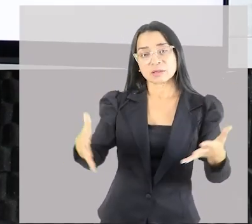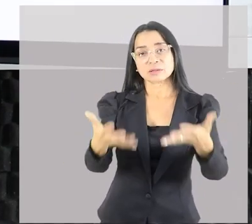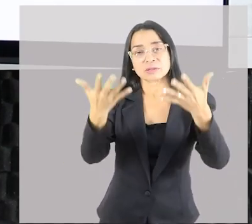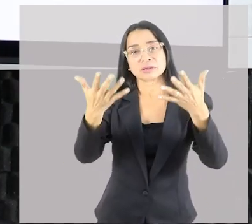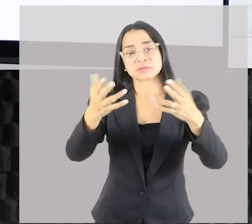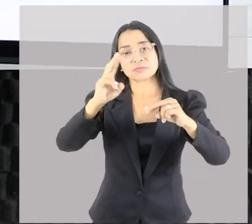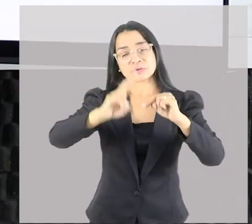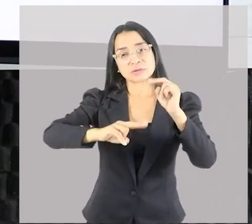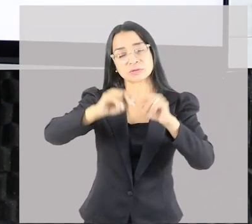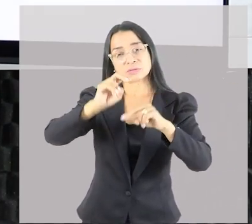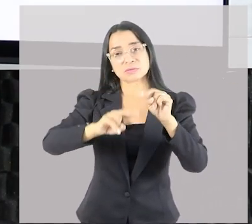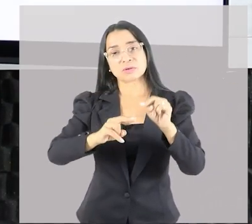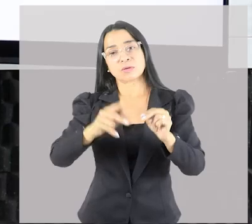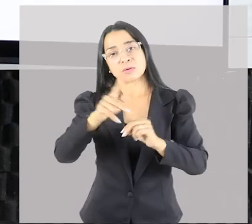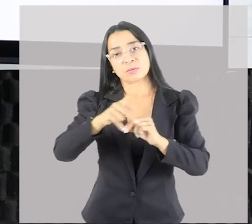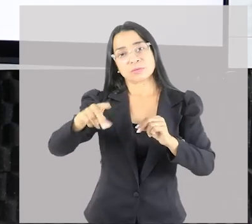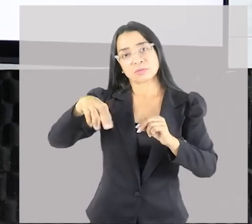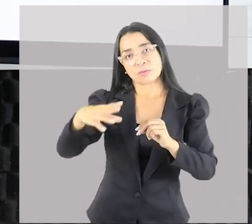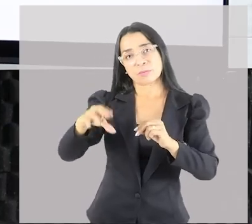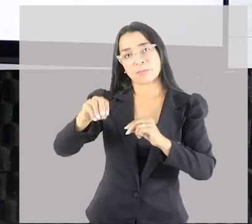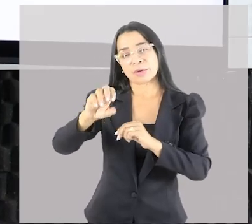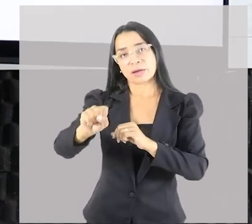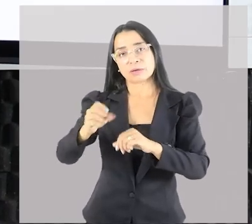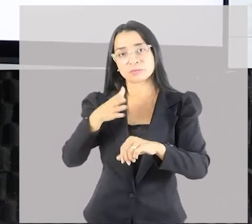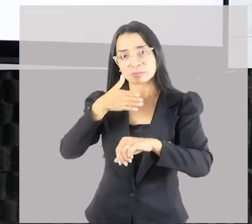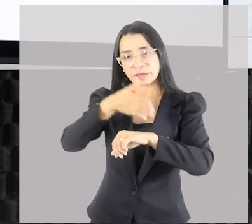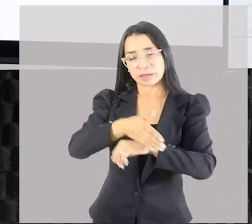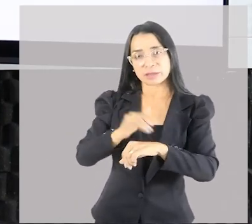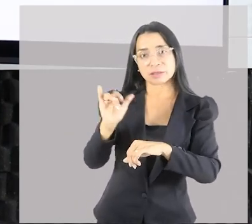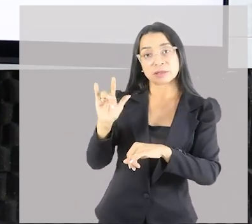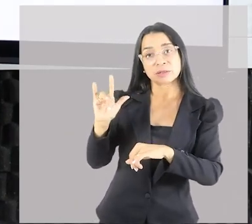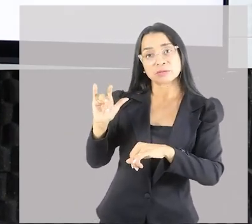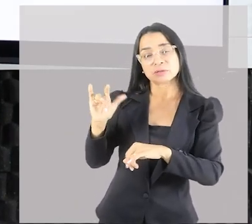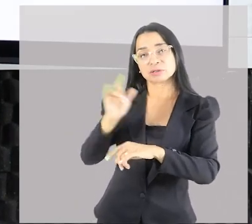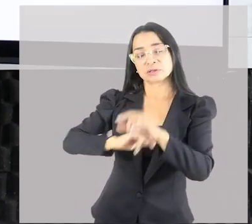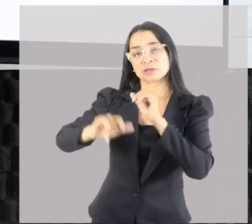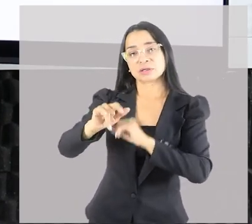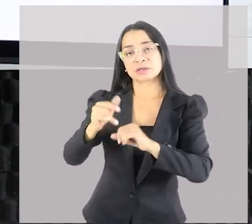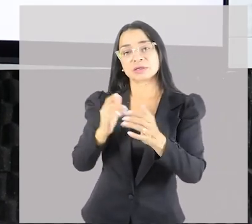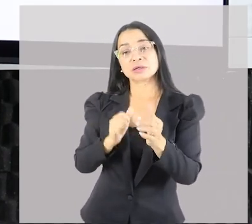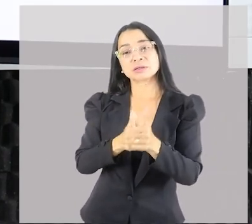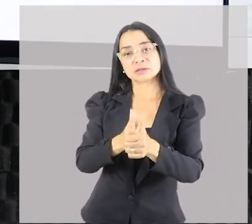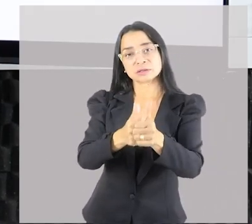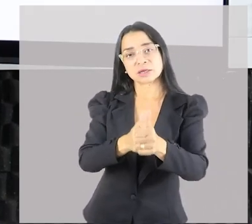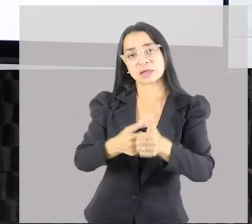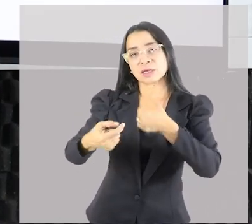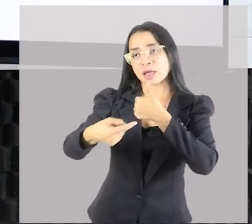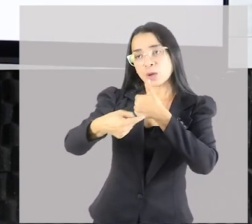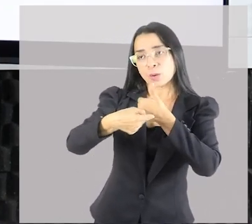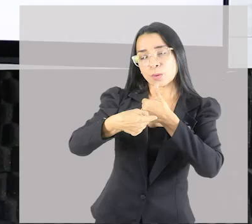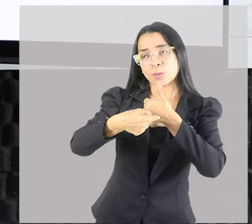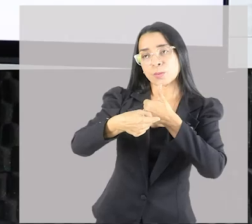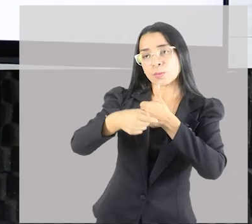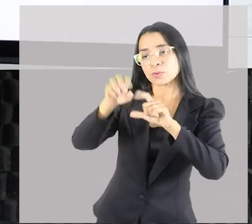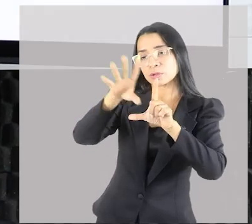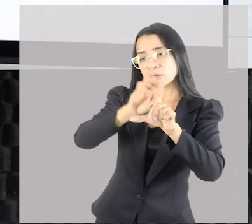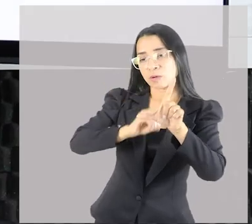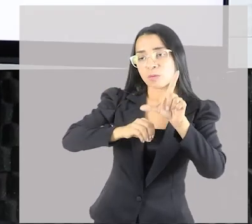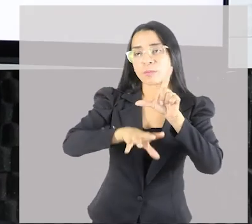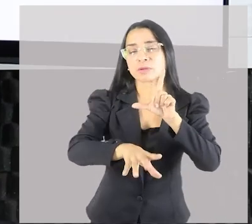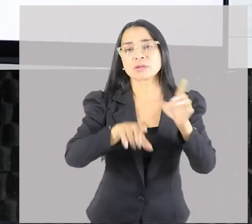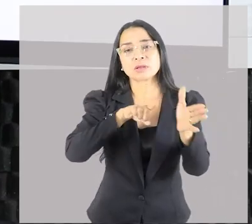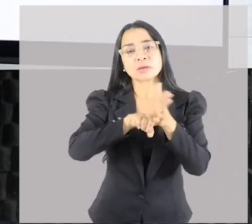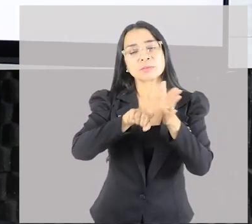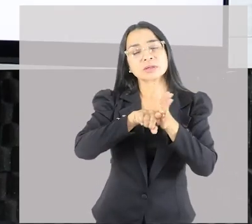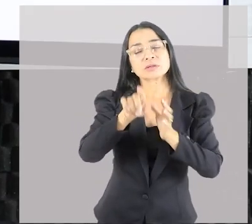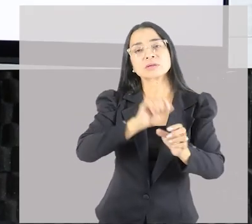Professor Marcos Dominici. Gente, corre lá no Instagram, no YouTube, segue a gente, curte, compartilha e pesquisa. Vale muito a pena